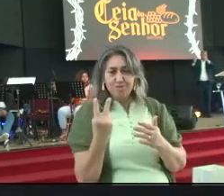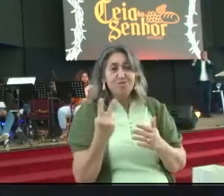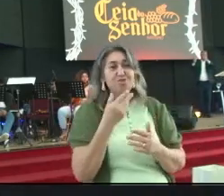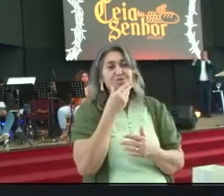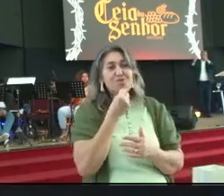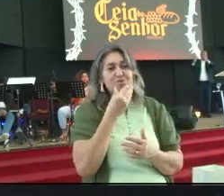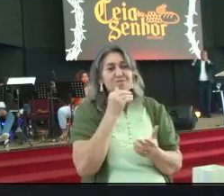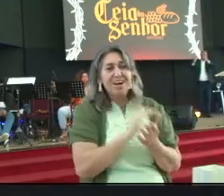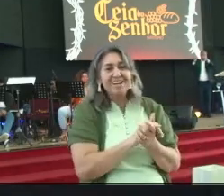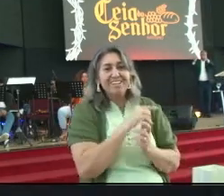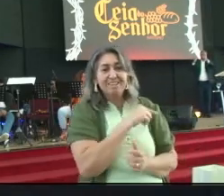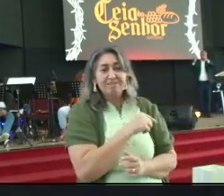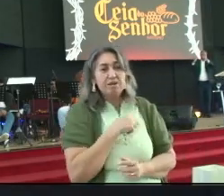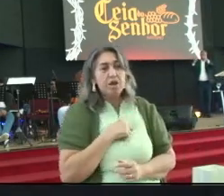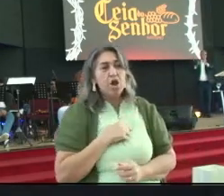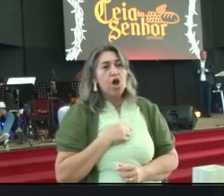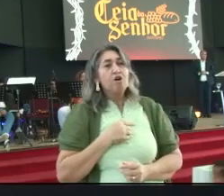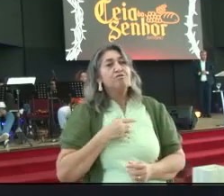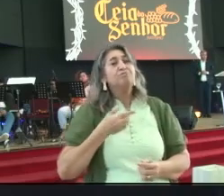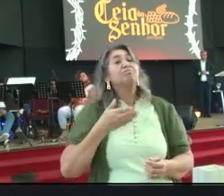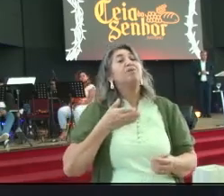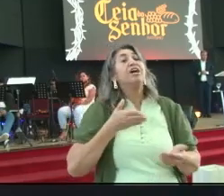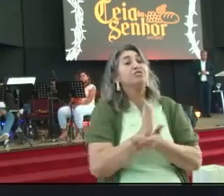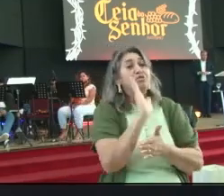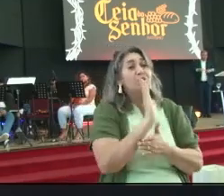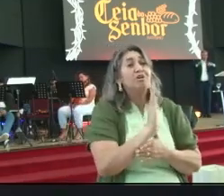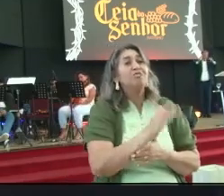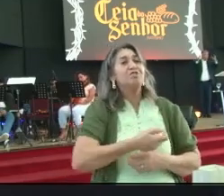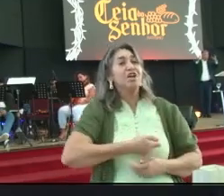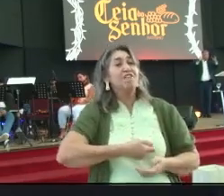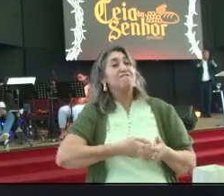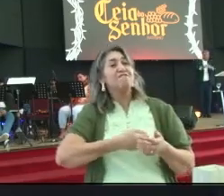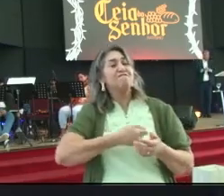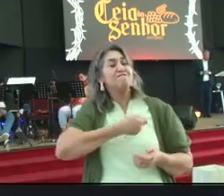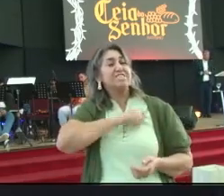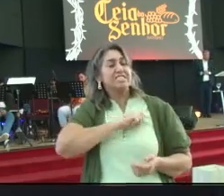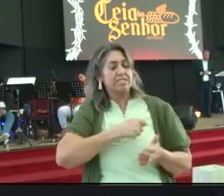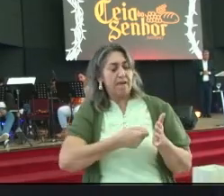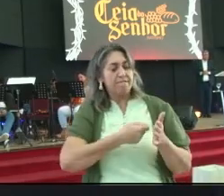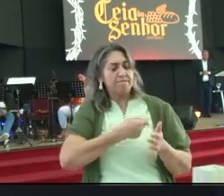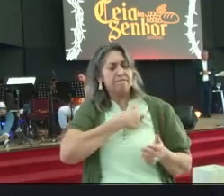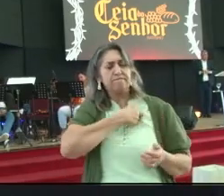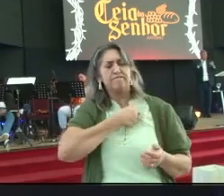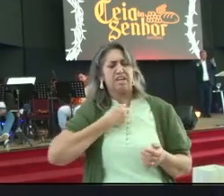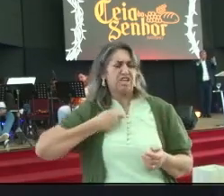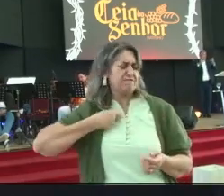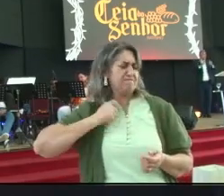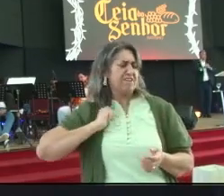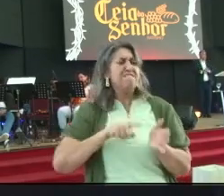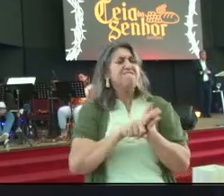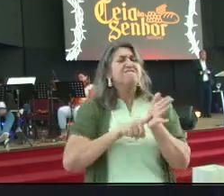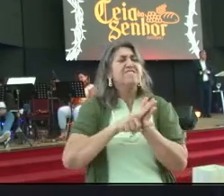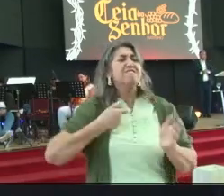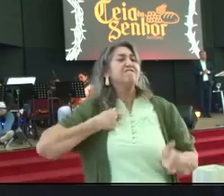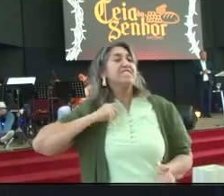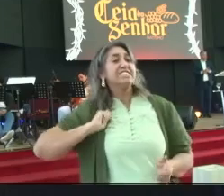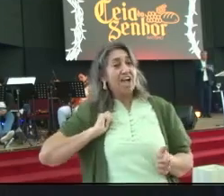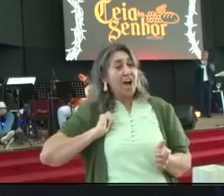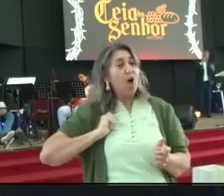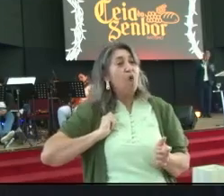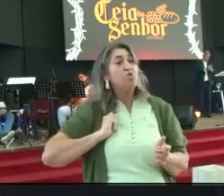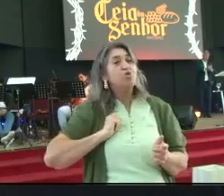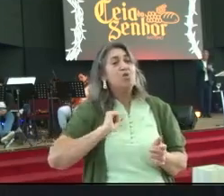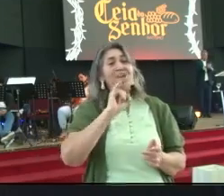Sérgio virou fiscal do INSS. E mais de 35 anos, me parece, resolveu fazer o curso